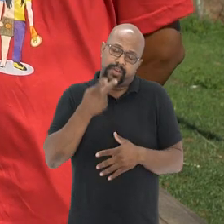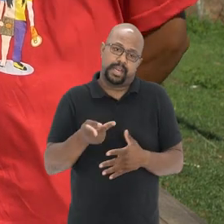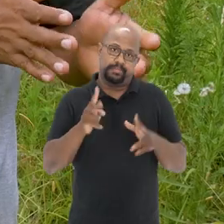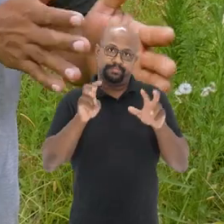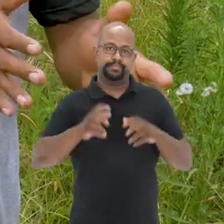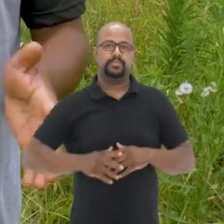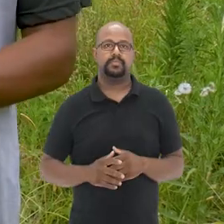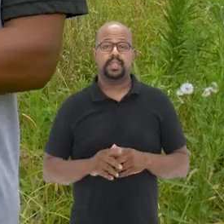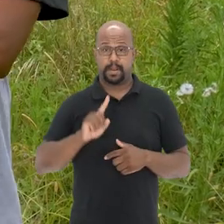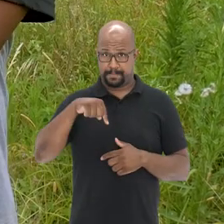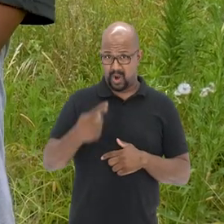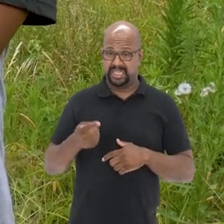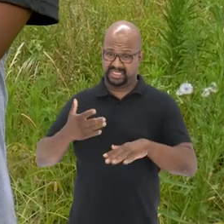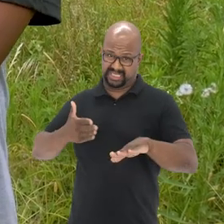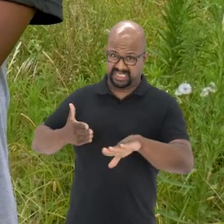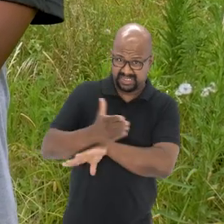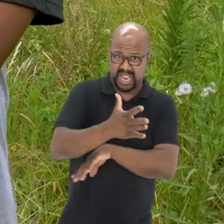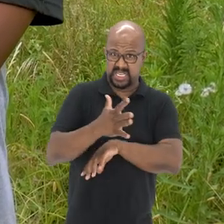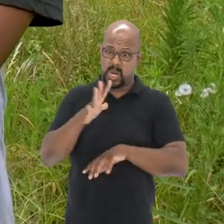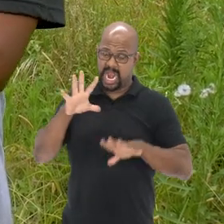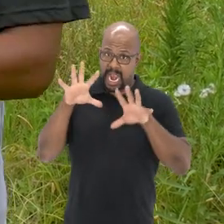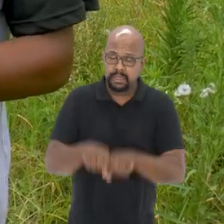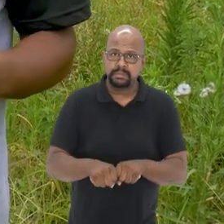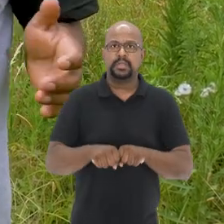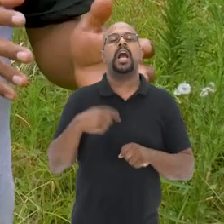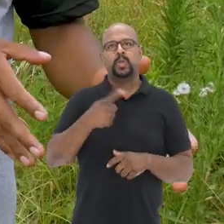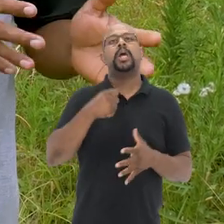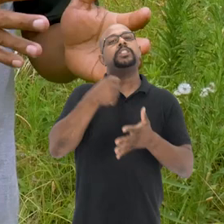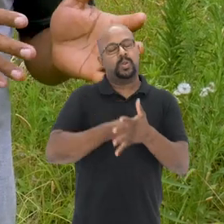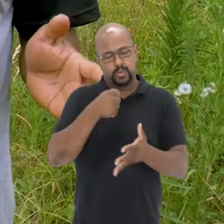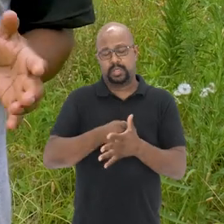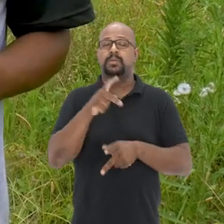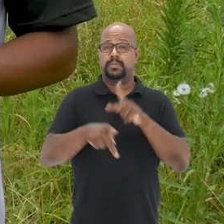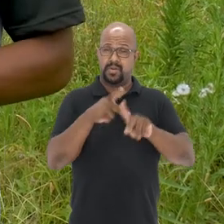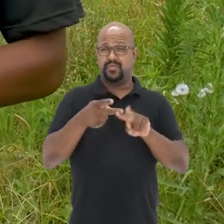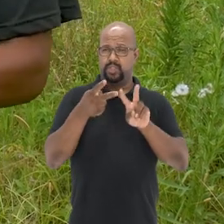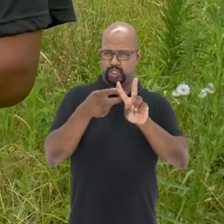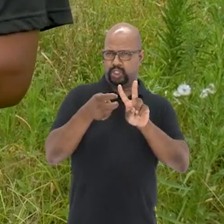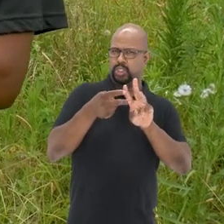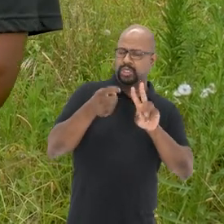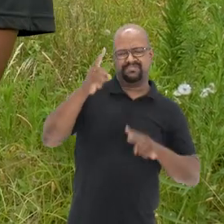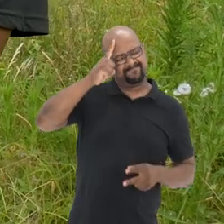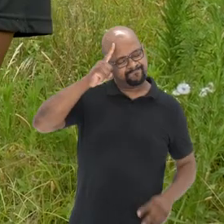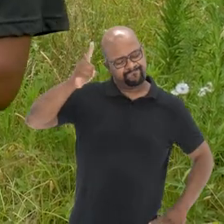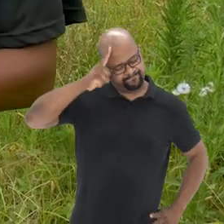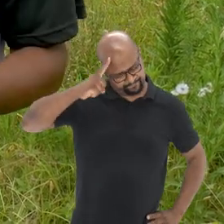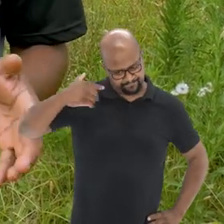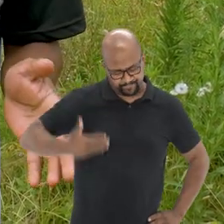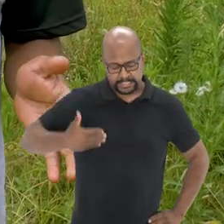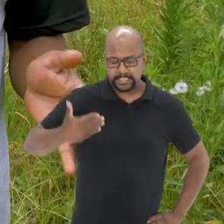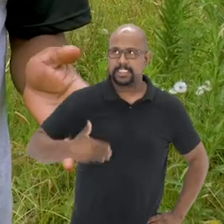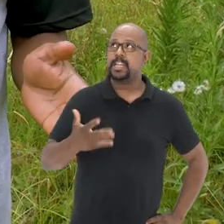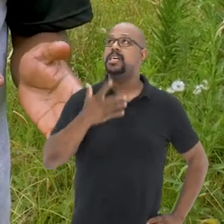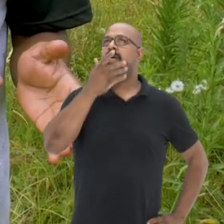né? Pós-invasão do Brasil, a nossa luta, a luta do povo indígena tem sido diária,